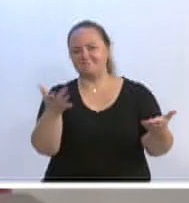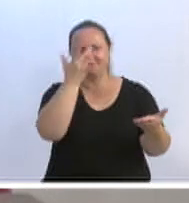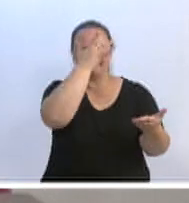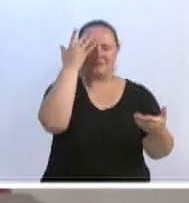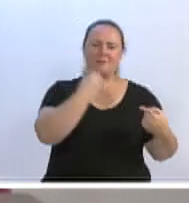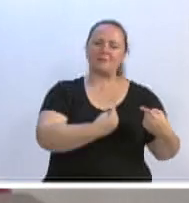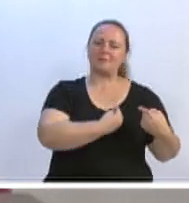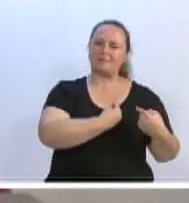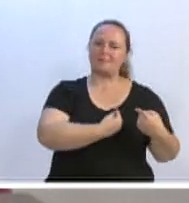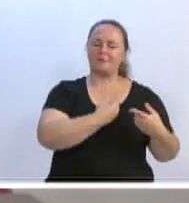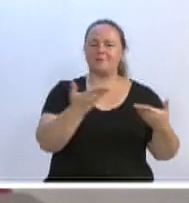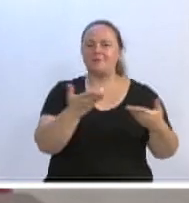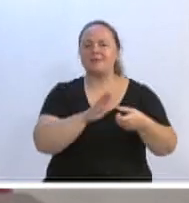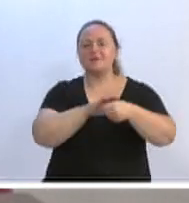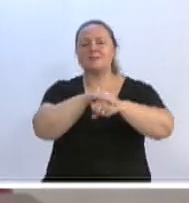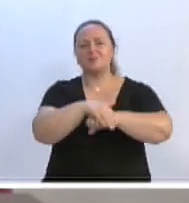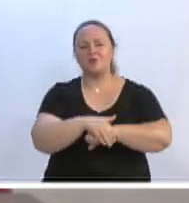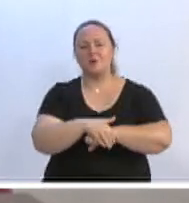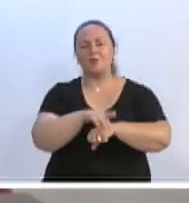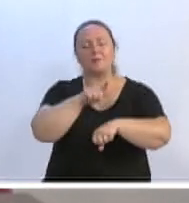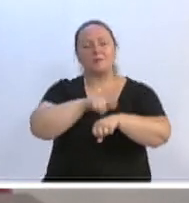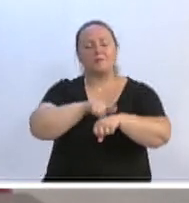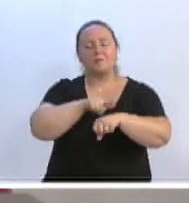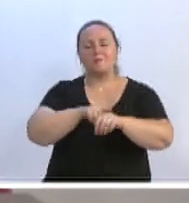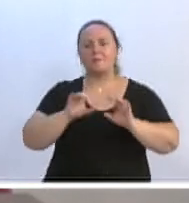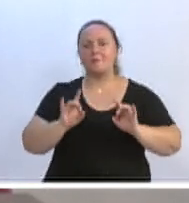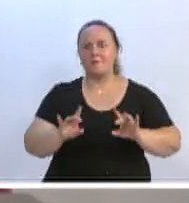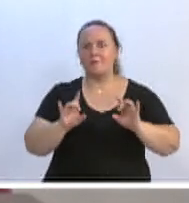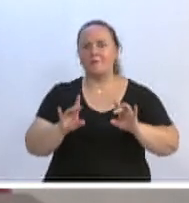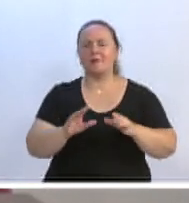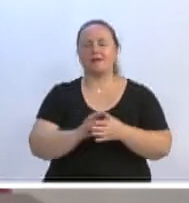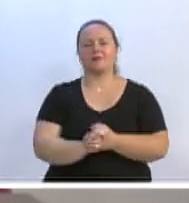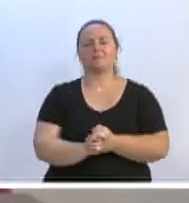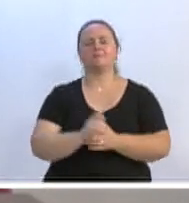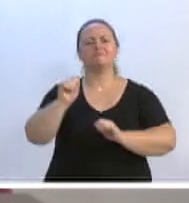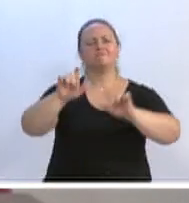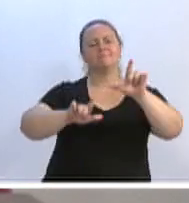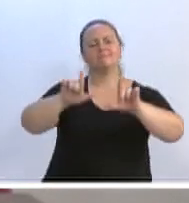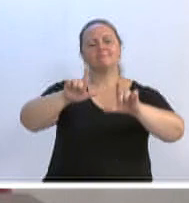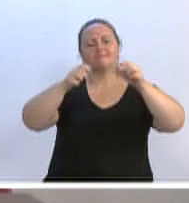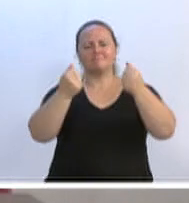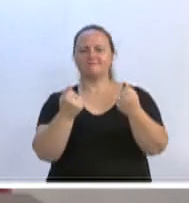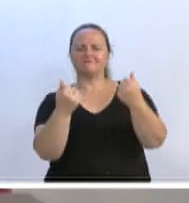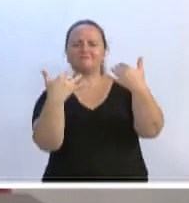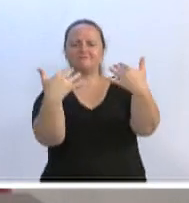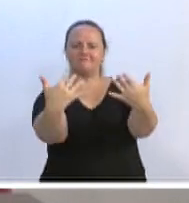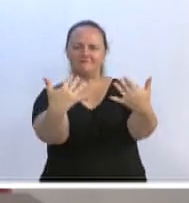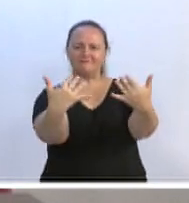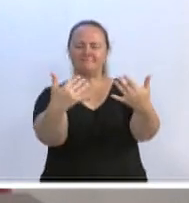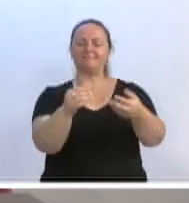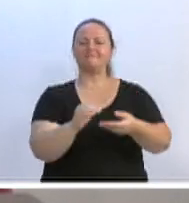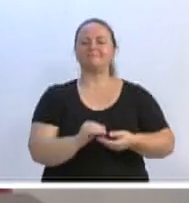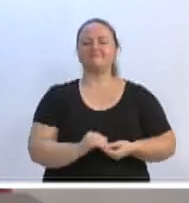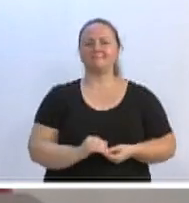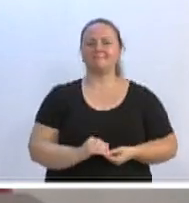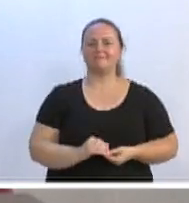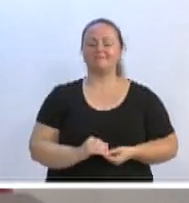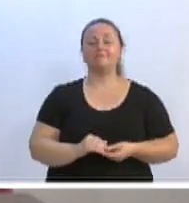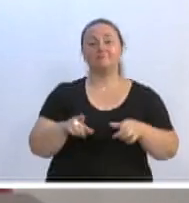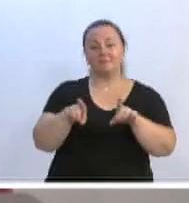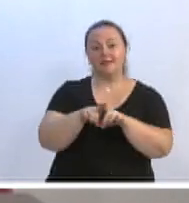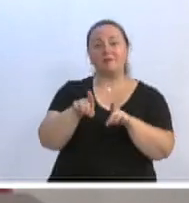nesta noite, nessa solenidade, telespectadores da TV Legislativa e